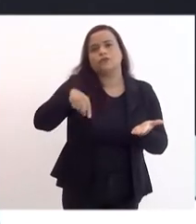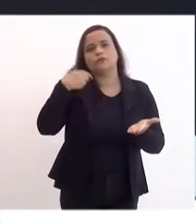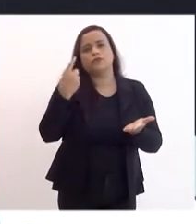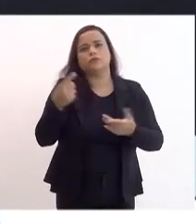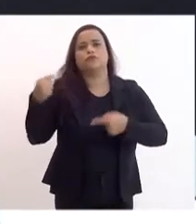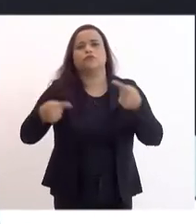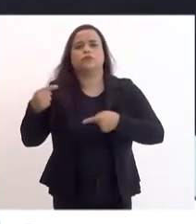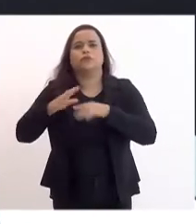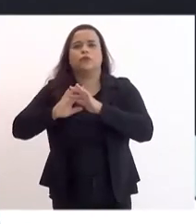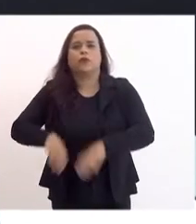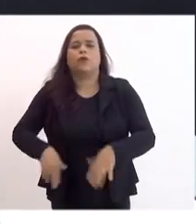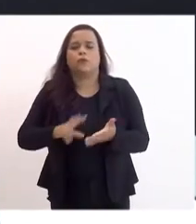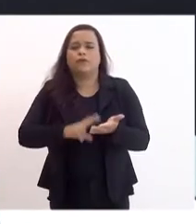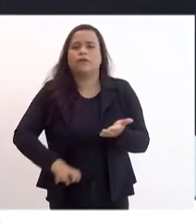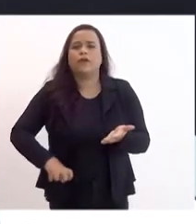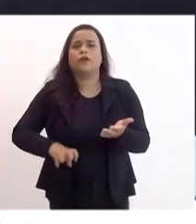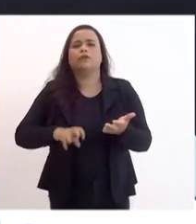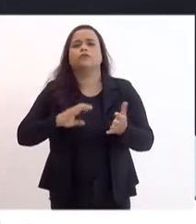da derrubada do veto,